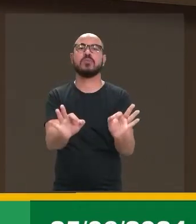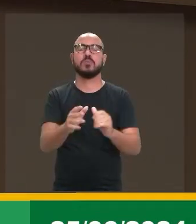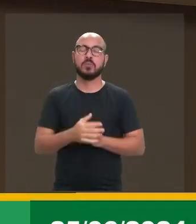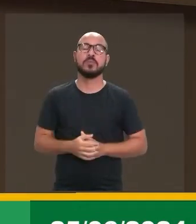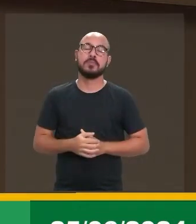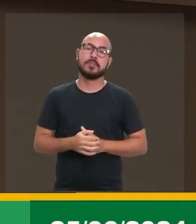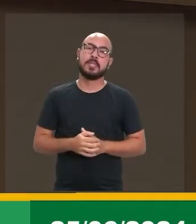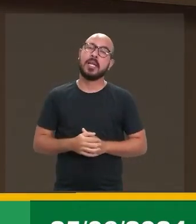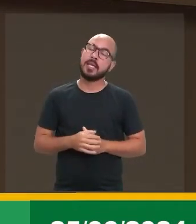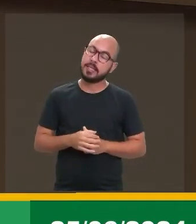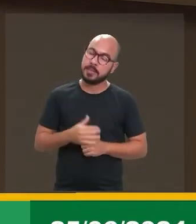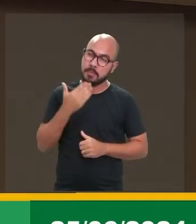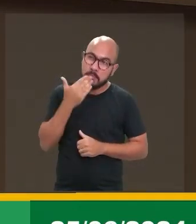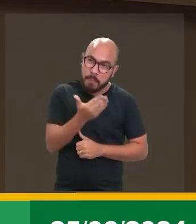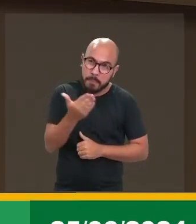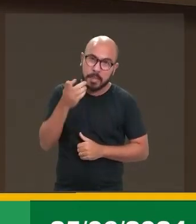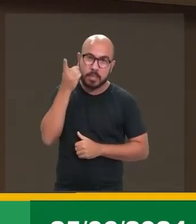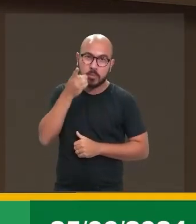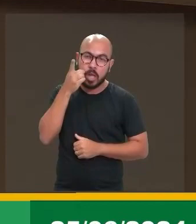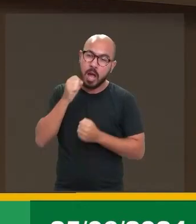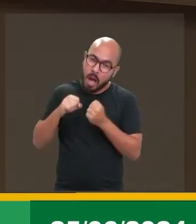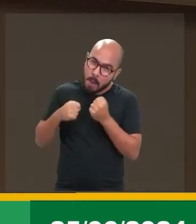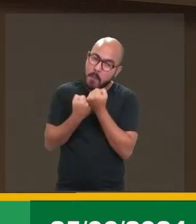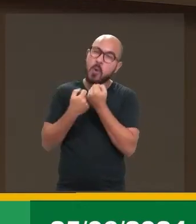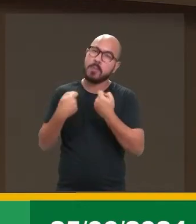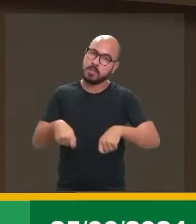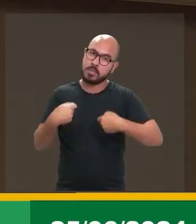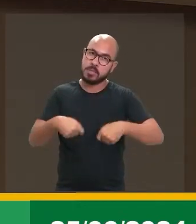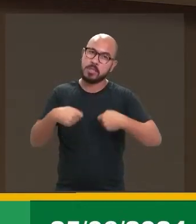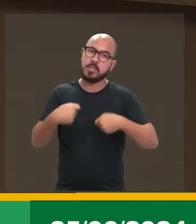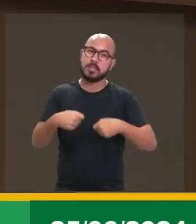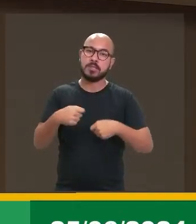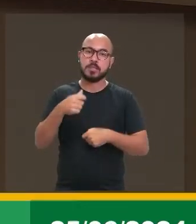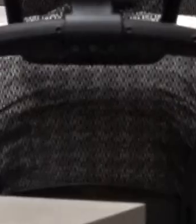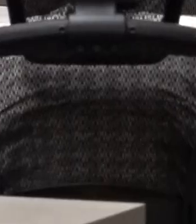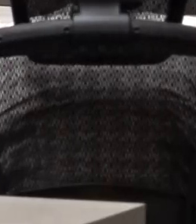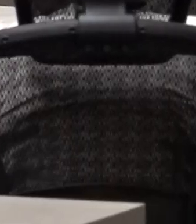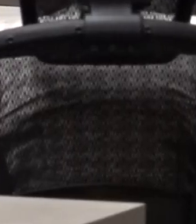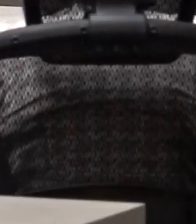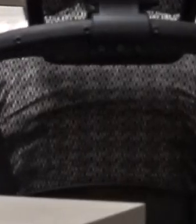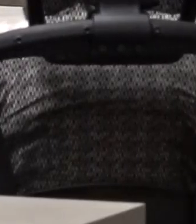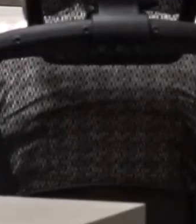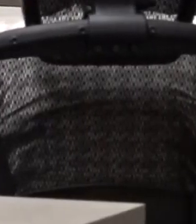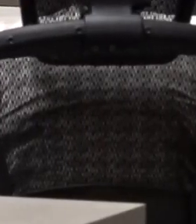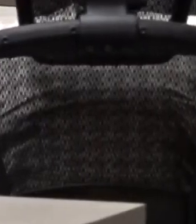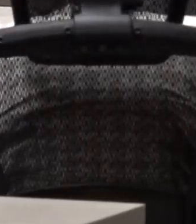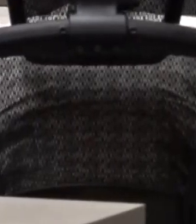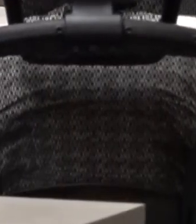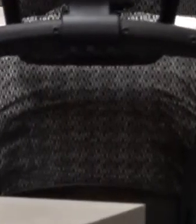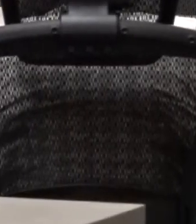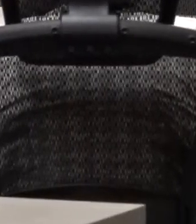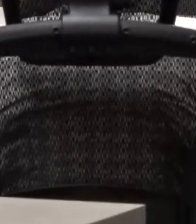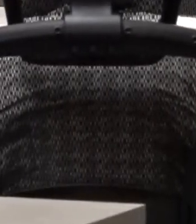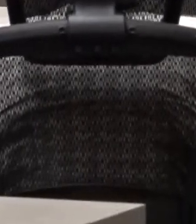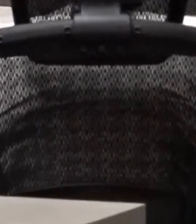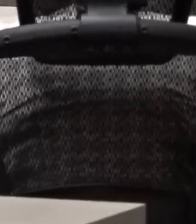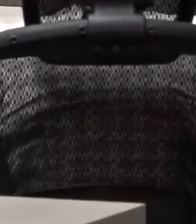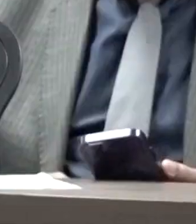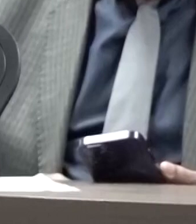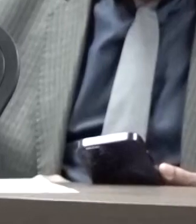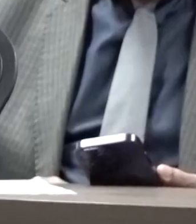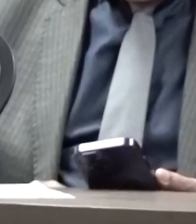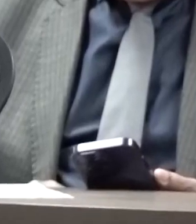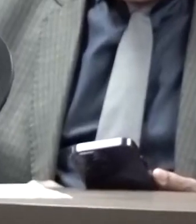preciso do apoio de todos os colegas deputados no sentido para que façamos Justiça já em reunião da comissão mista os deputados